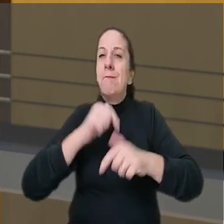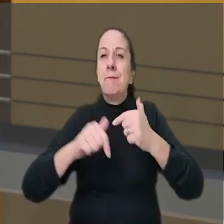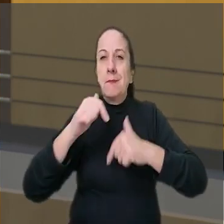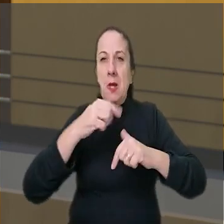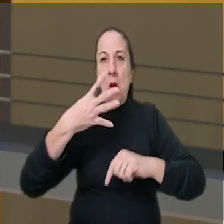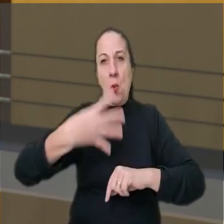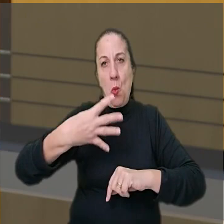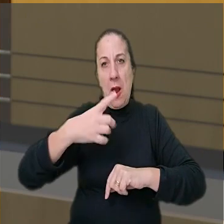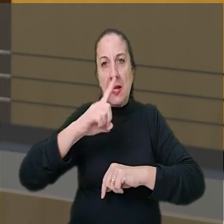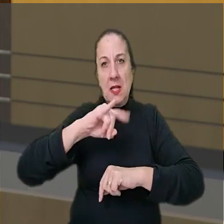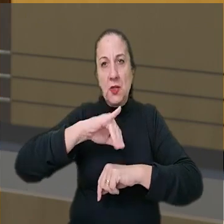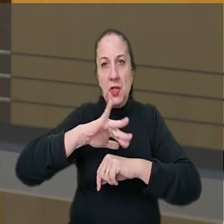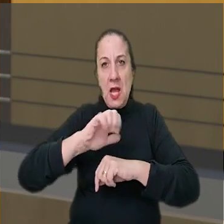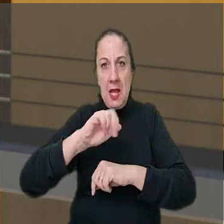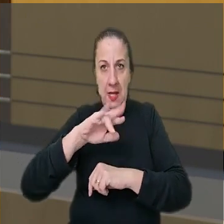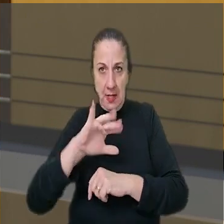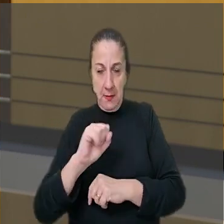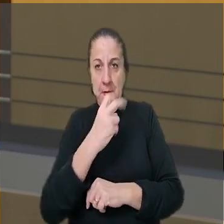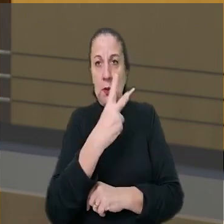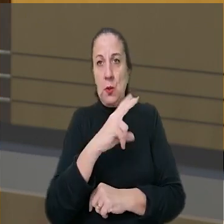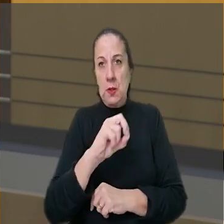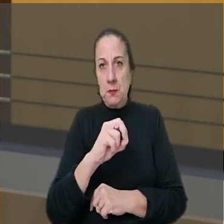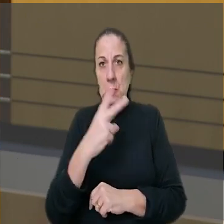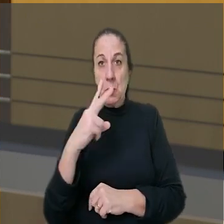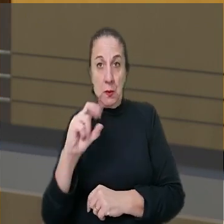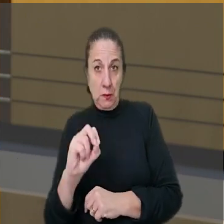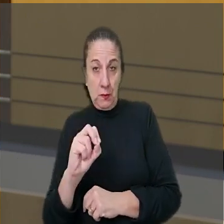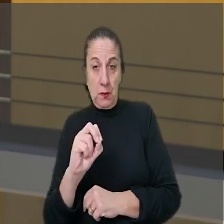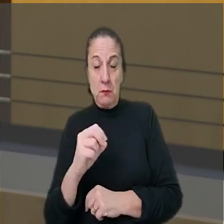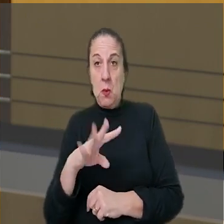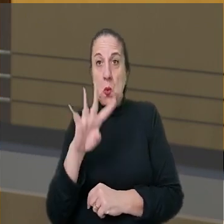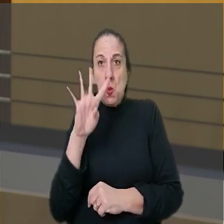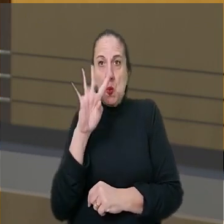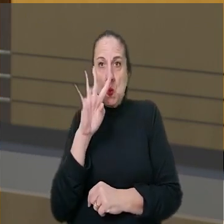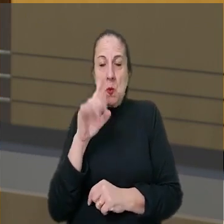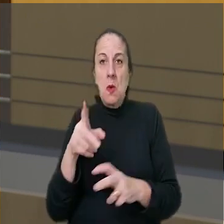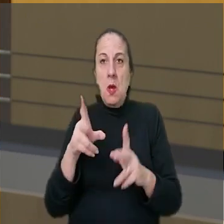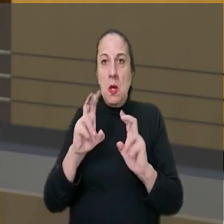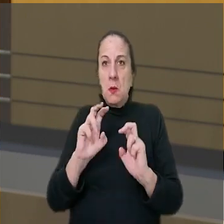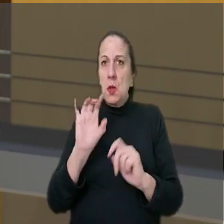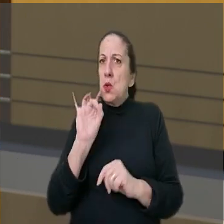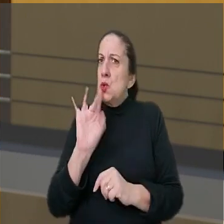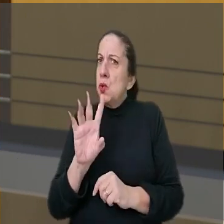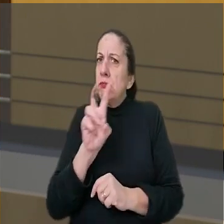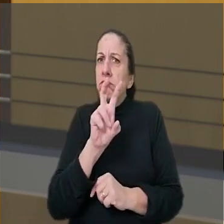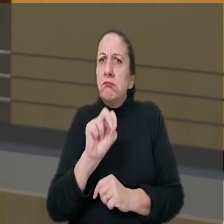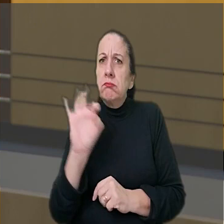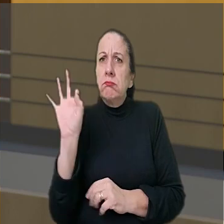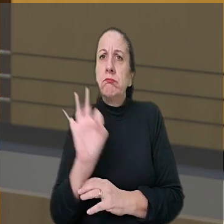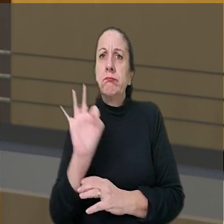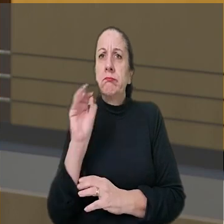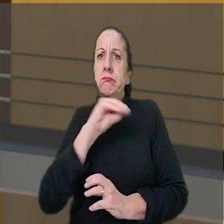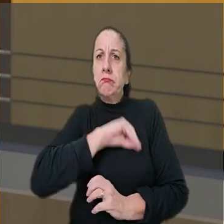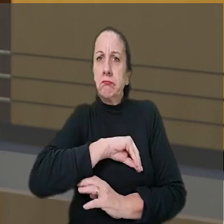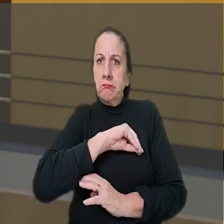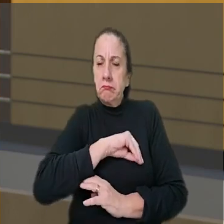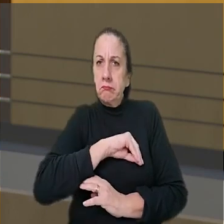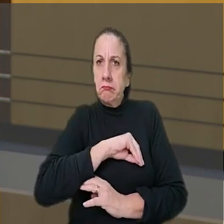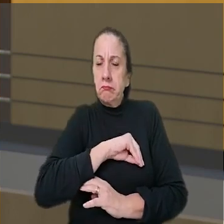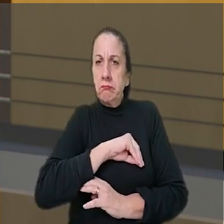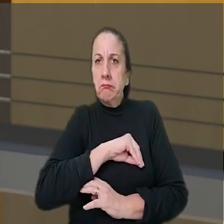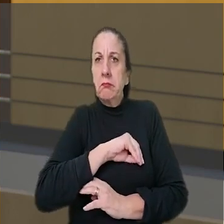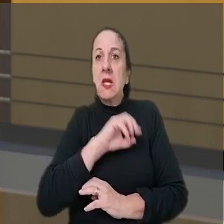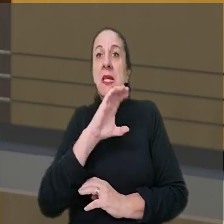à 4ª diária. Contudo, em 2020, eles foram surpreendidos ao receber apenas 50% do